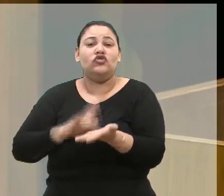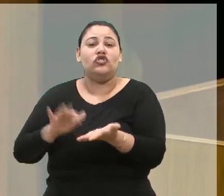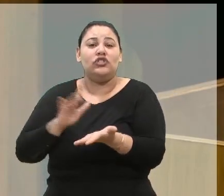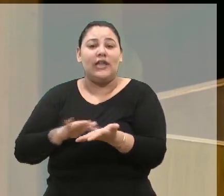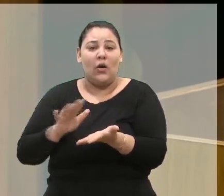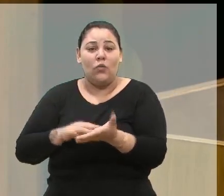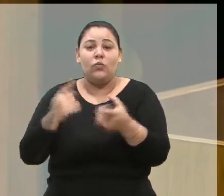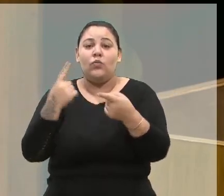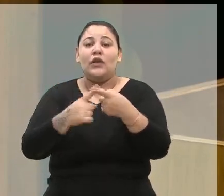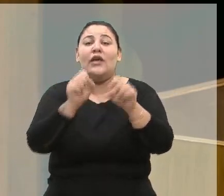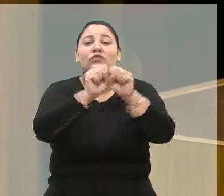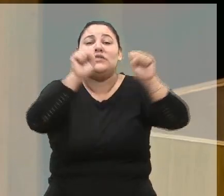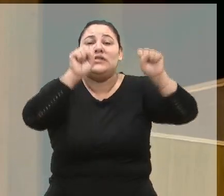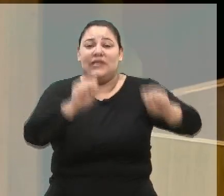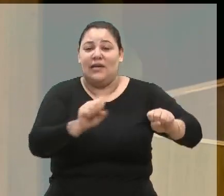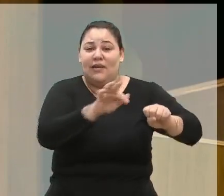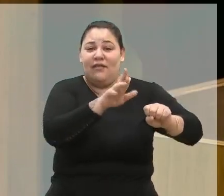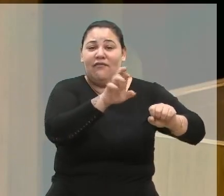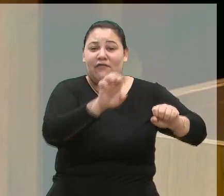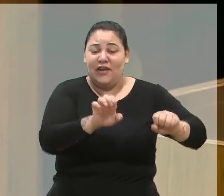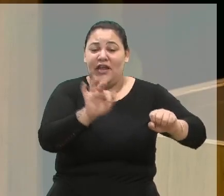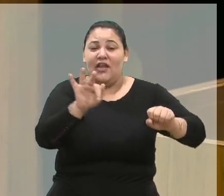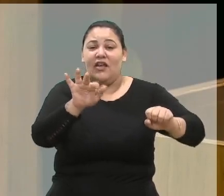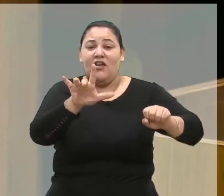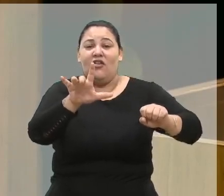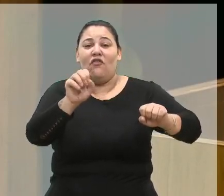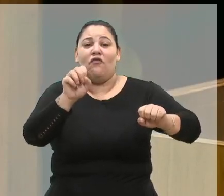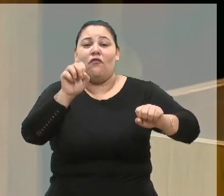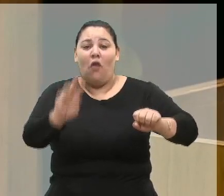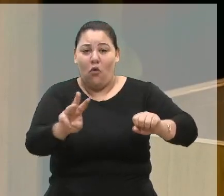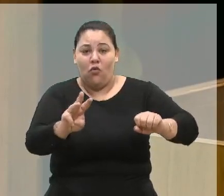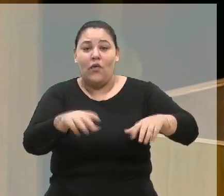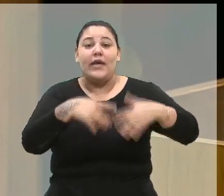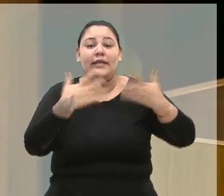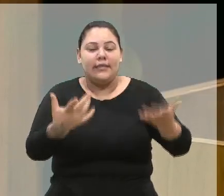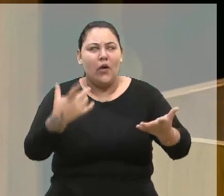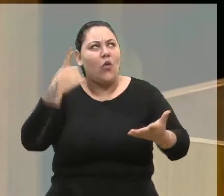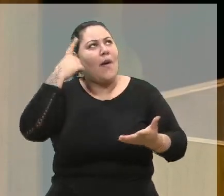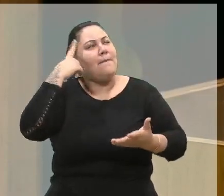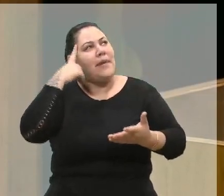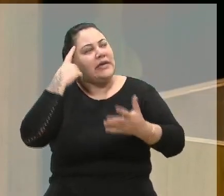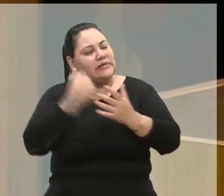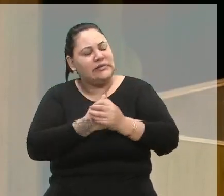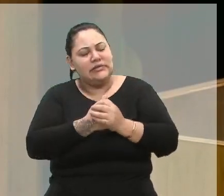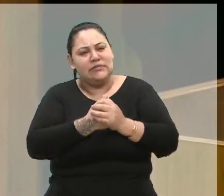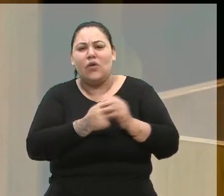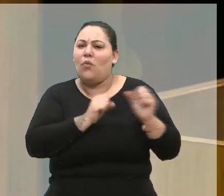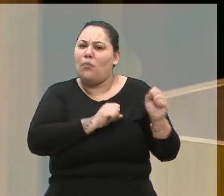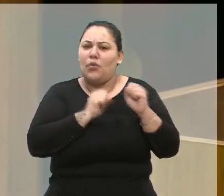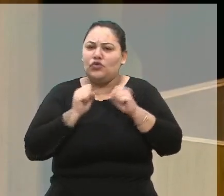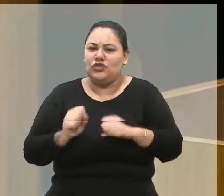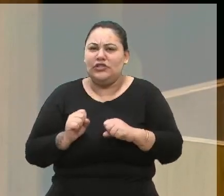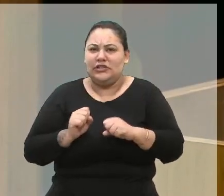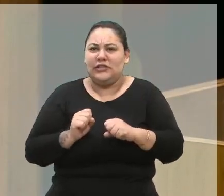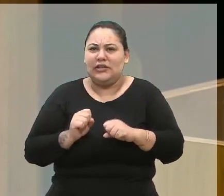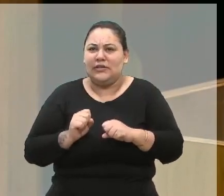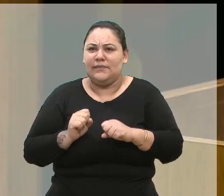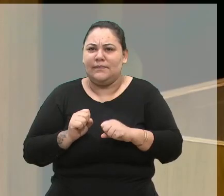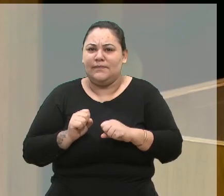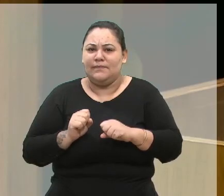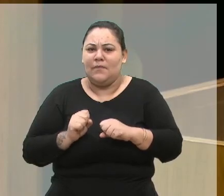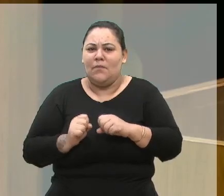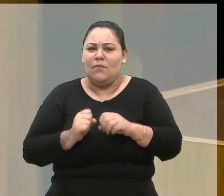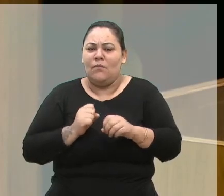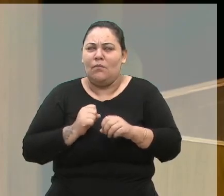Flow. E, então, a gente pensa, poderia se reverter